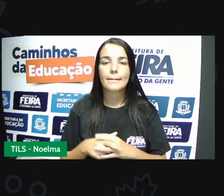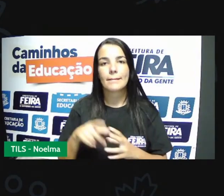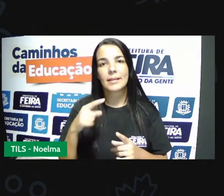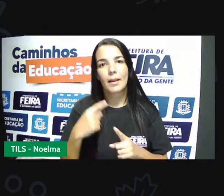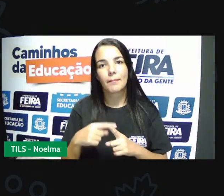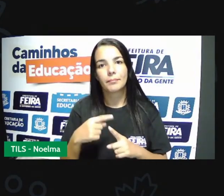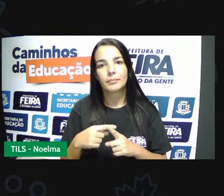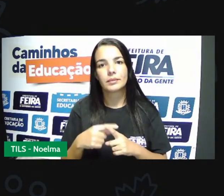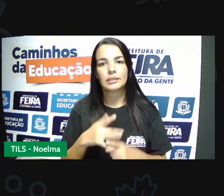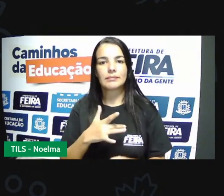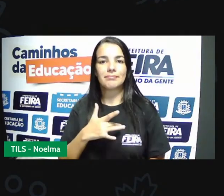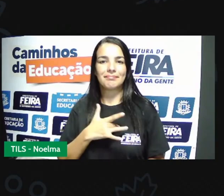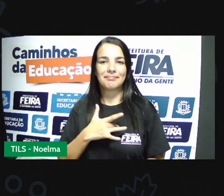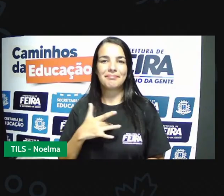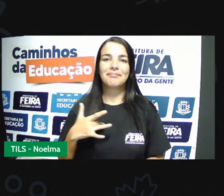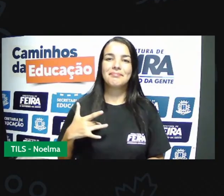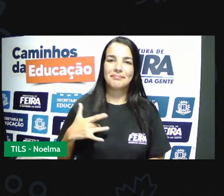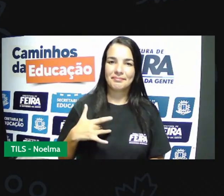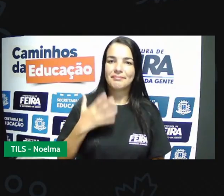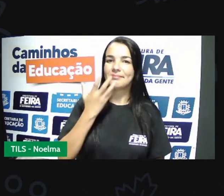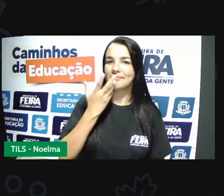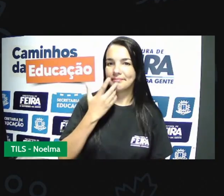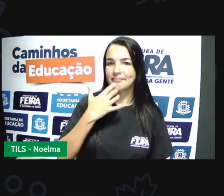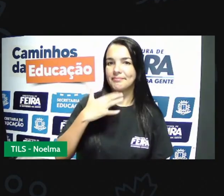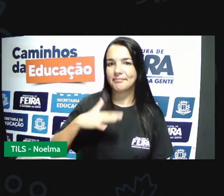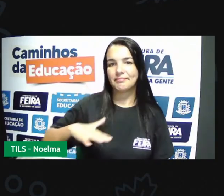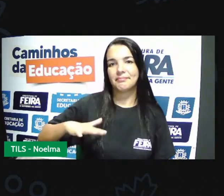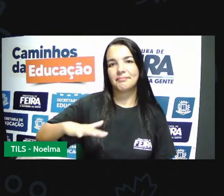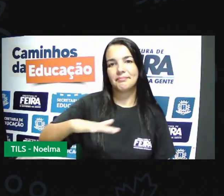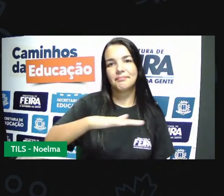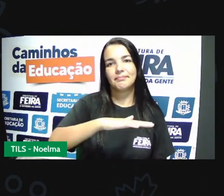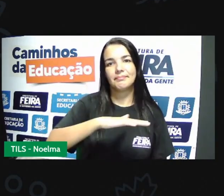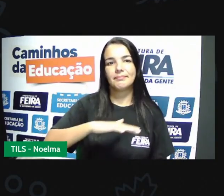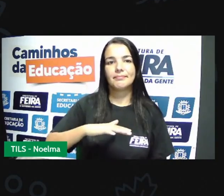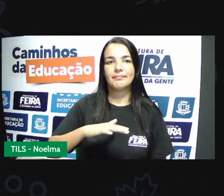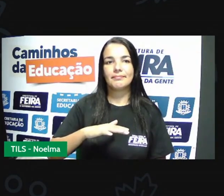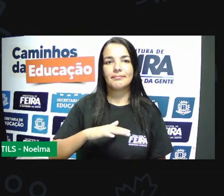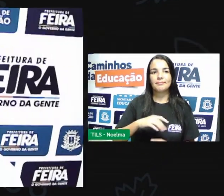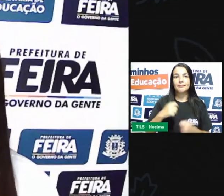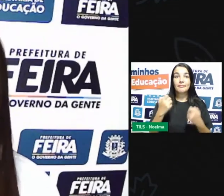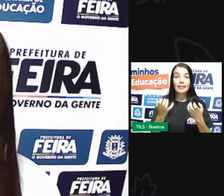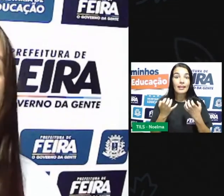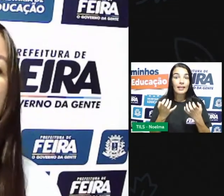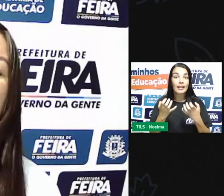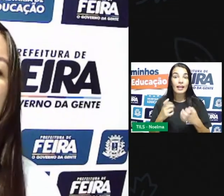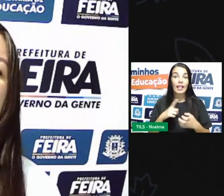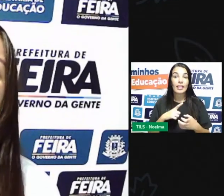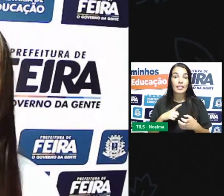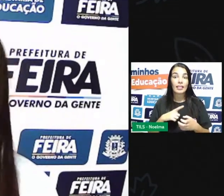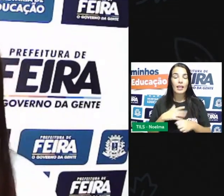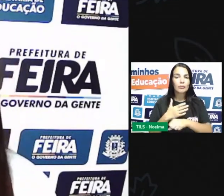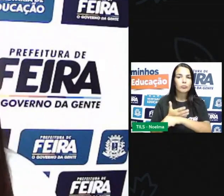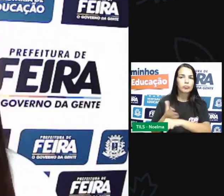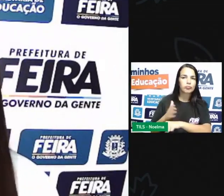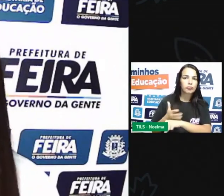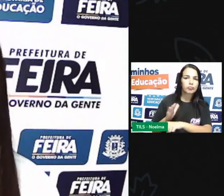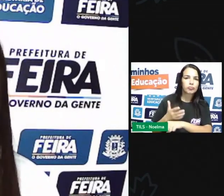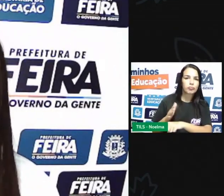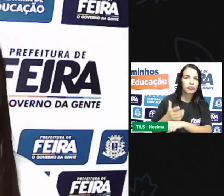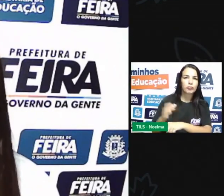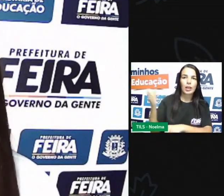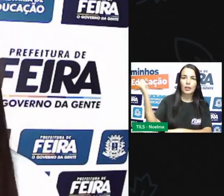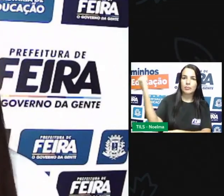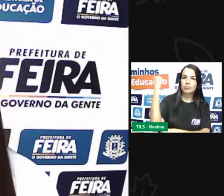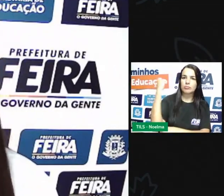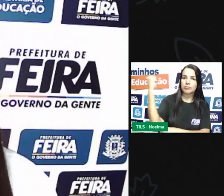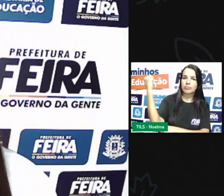para a saúde de uma criança, que seria a prática da atividade